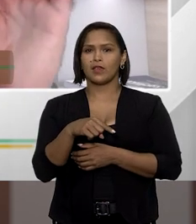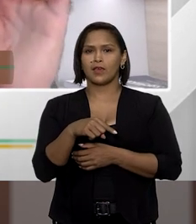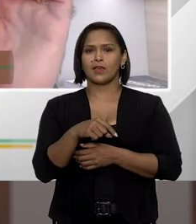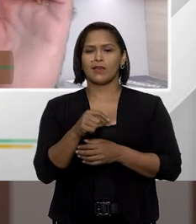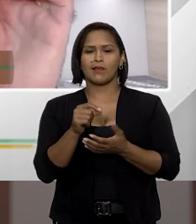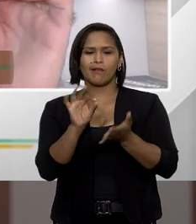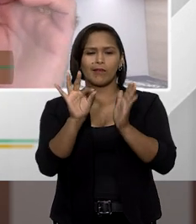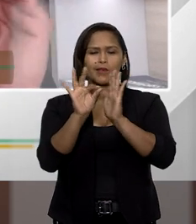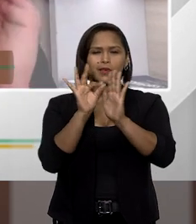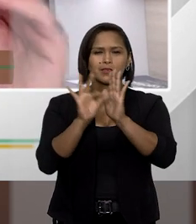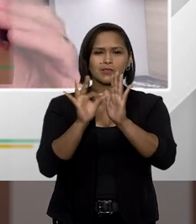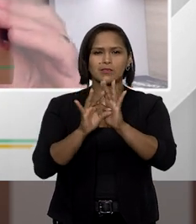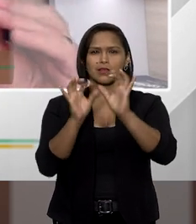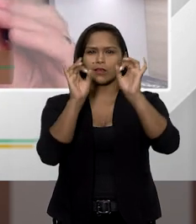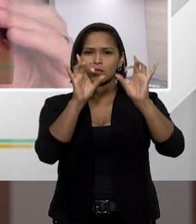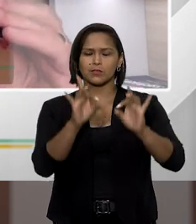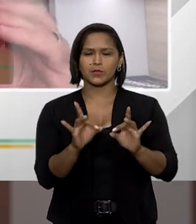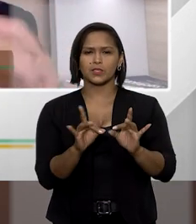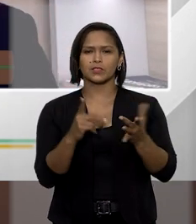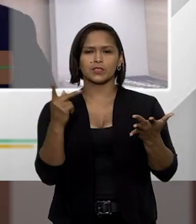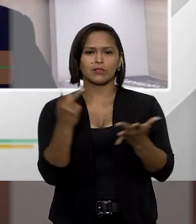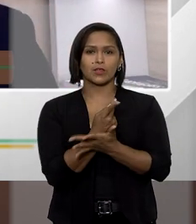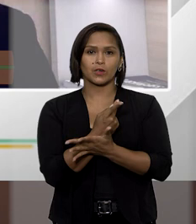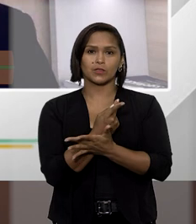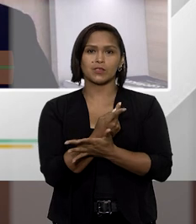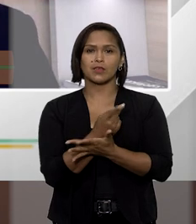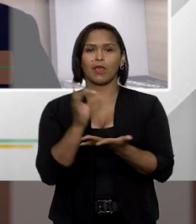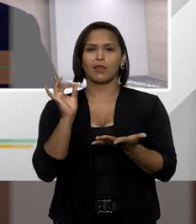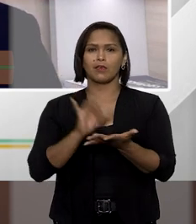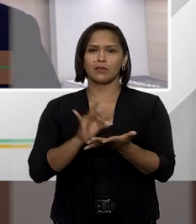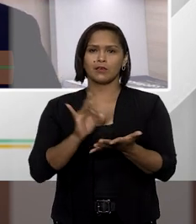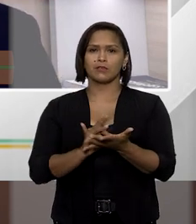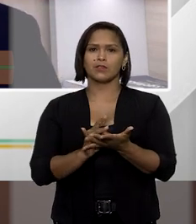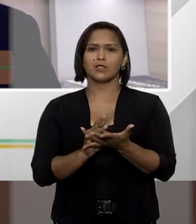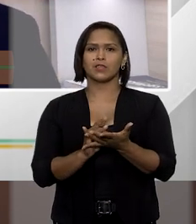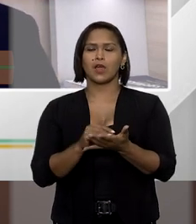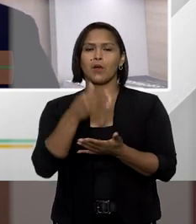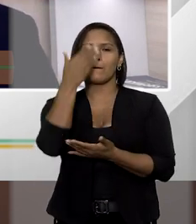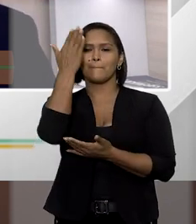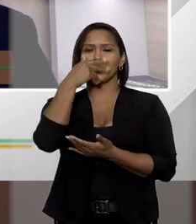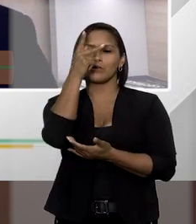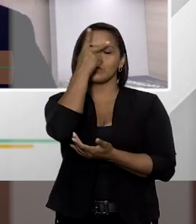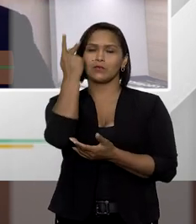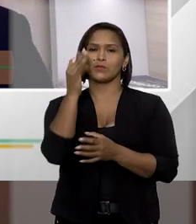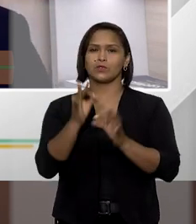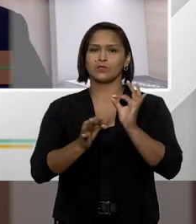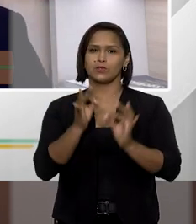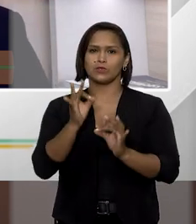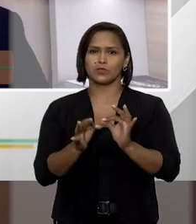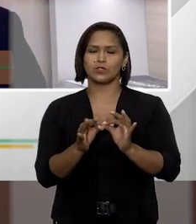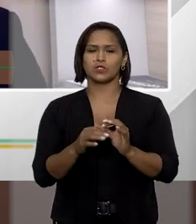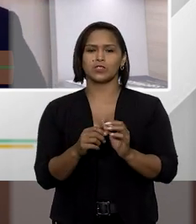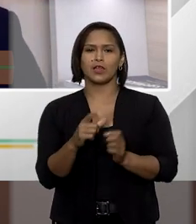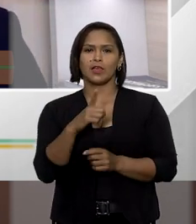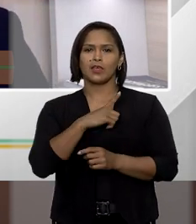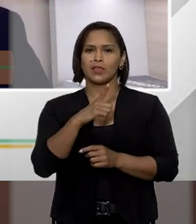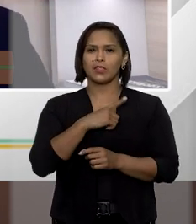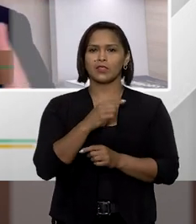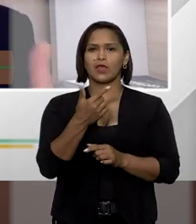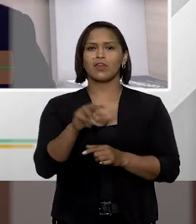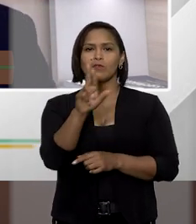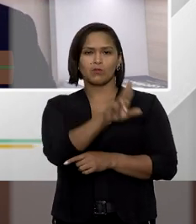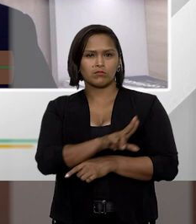é restrita a casos específicos, em que de fato se comprova que aquela pessoa jurídica possui